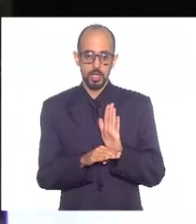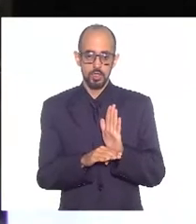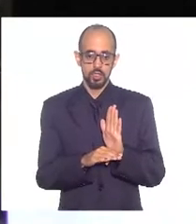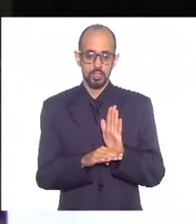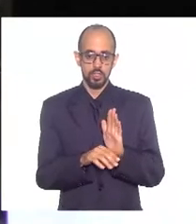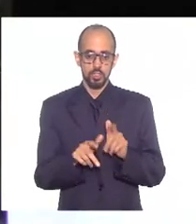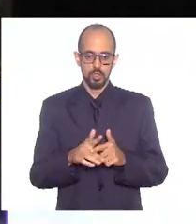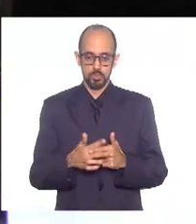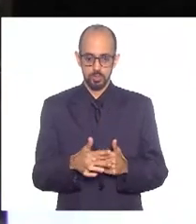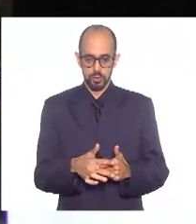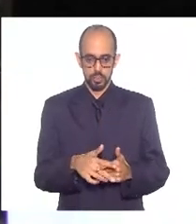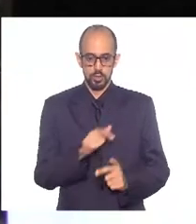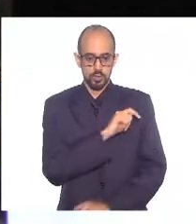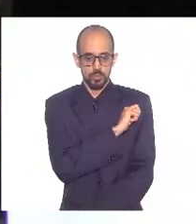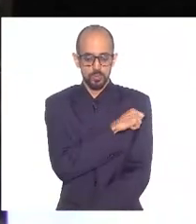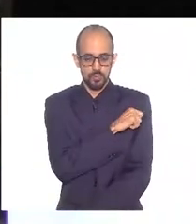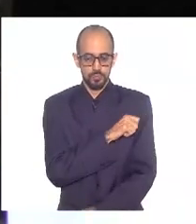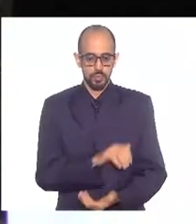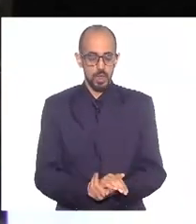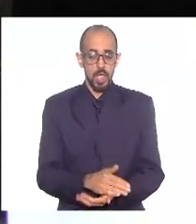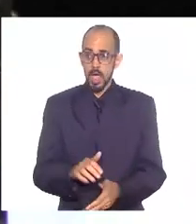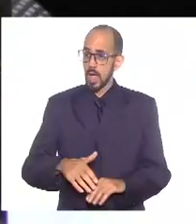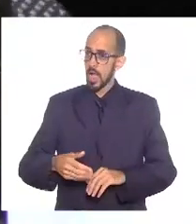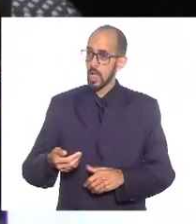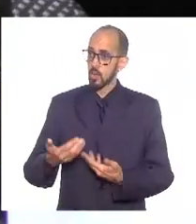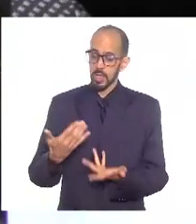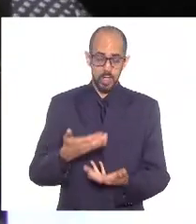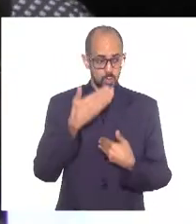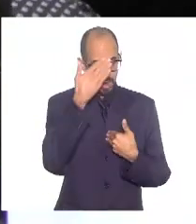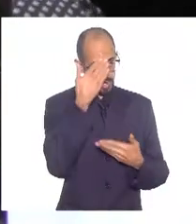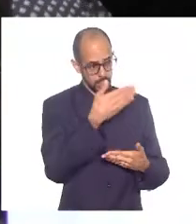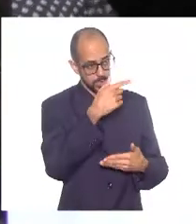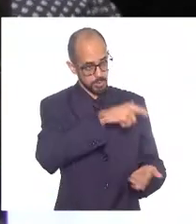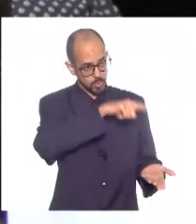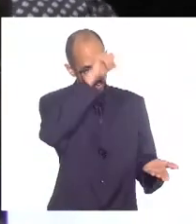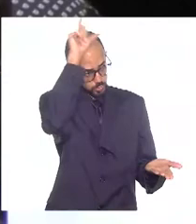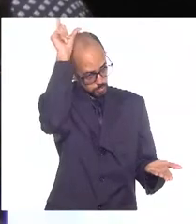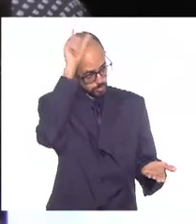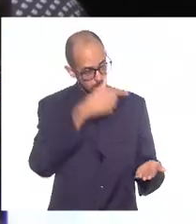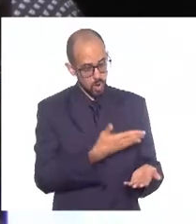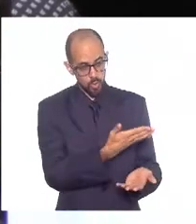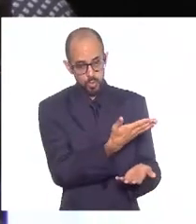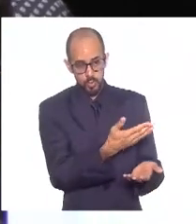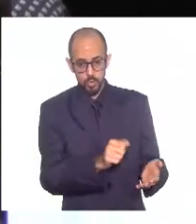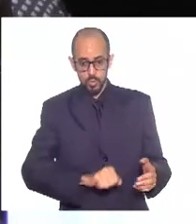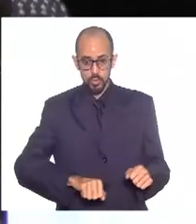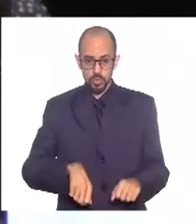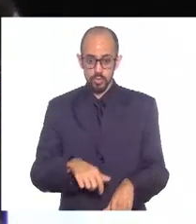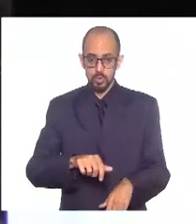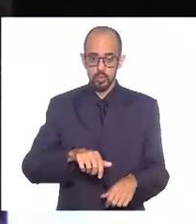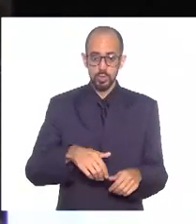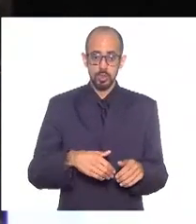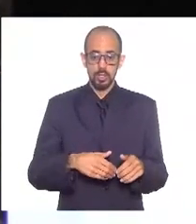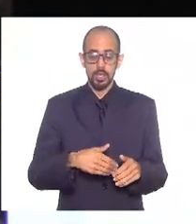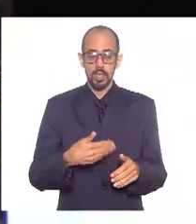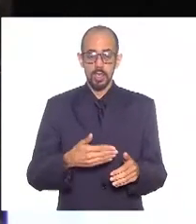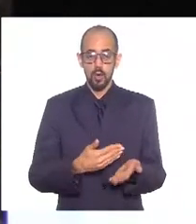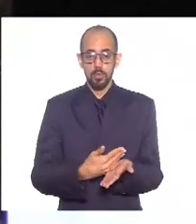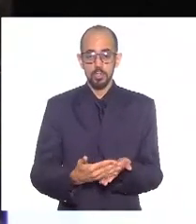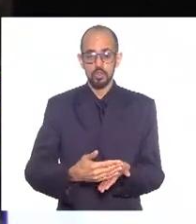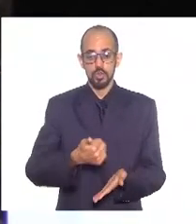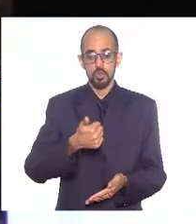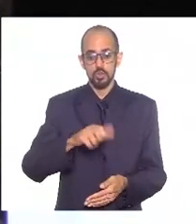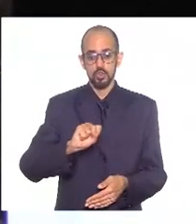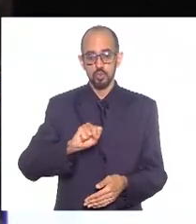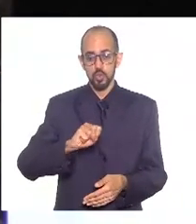saudar Vossa Excelência pelo trabalho que vem fazendo desde a instalação no último dia 18 de março da